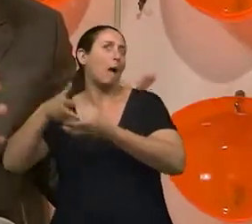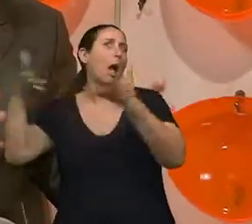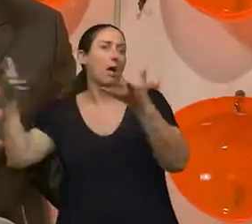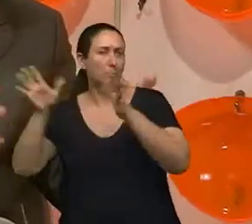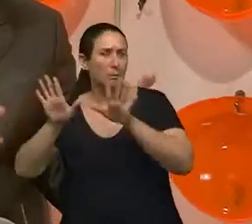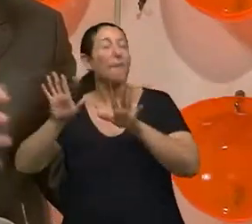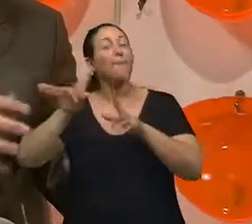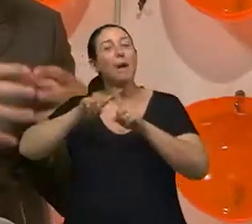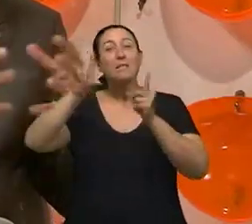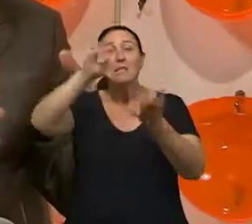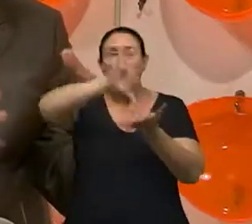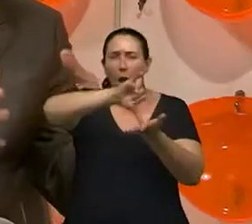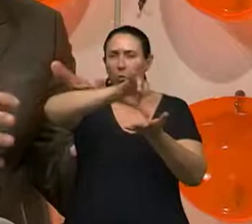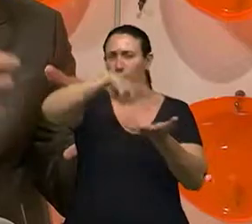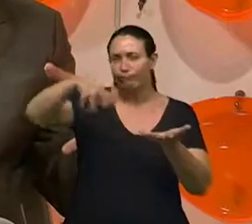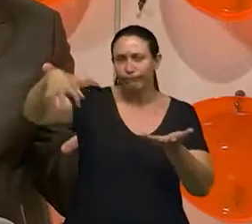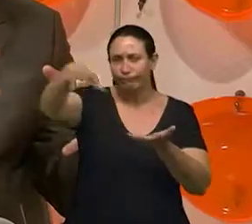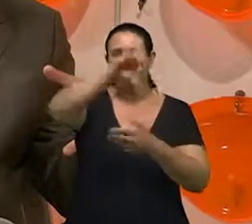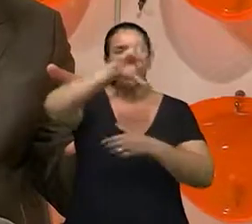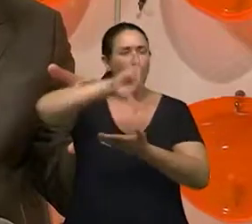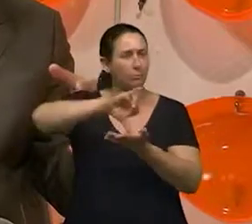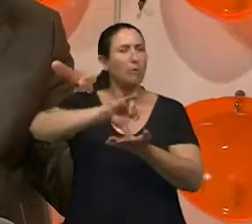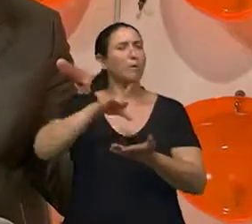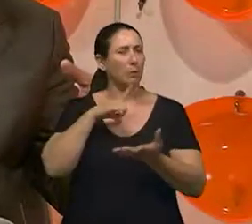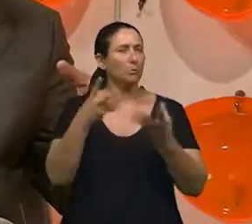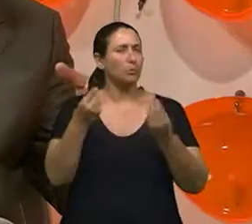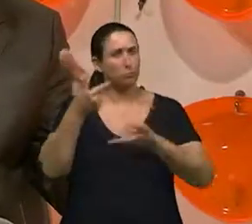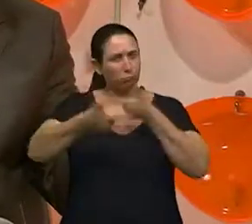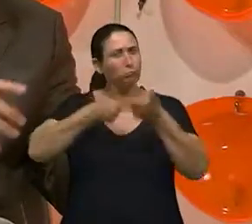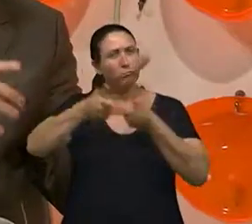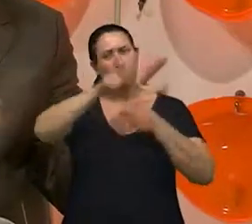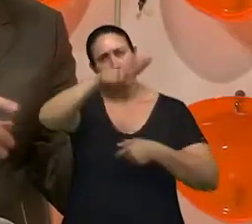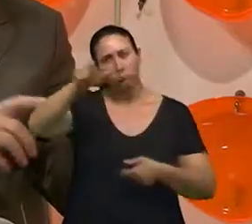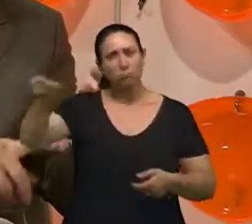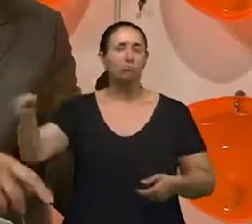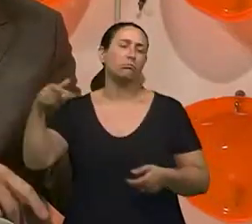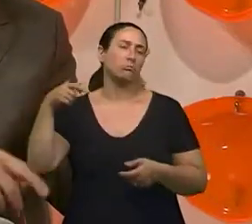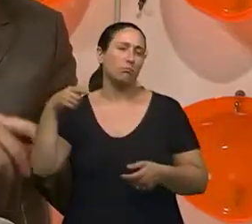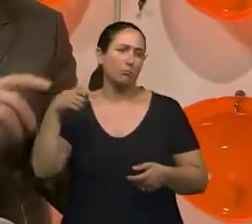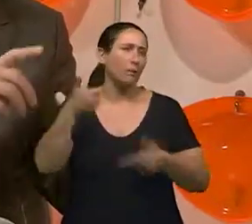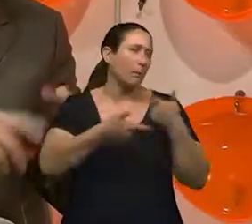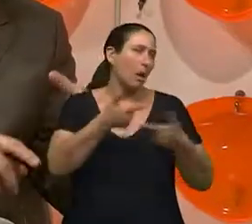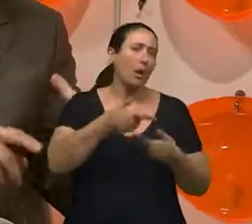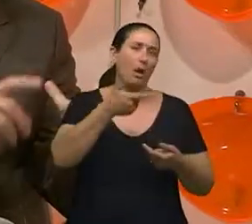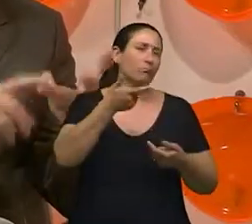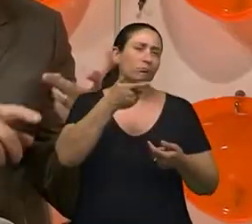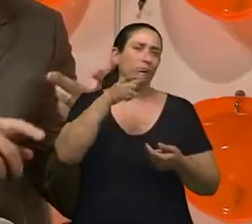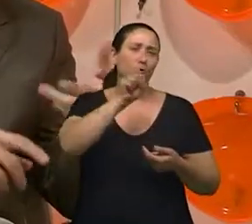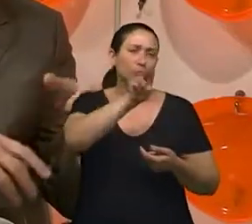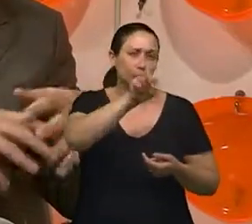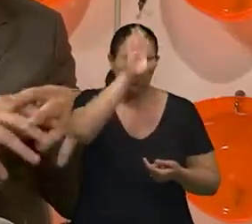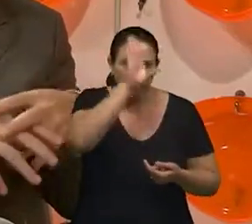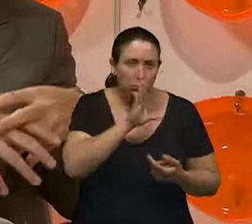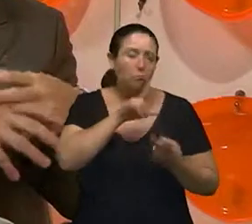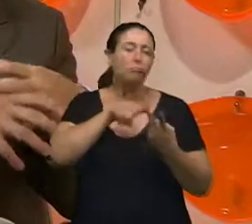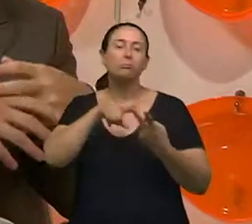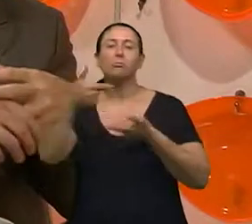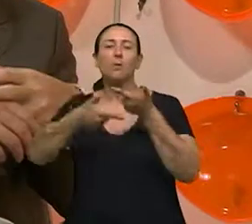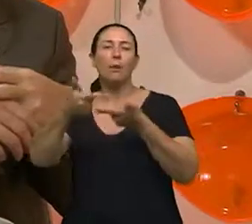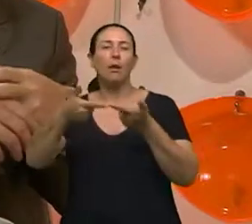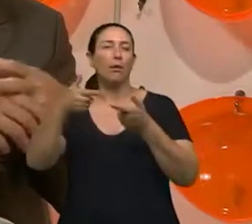nos grandes centros, nas capitais, existem serviços oftalmológicos que atendem pelo SUS, atendem convênios privados, que